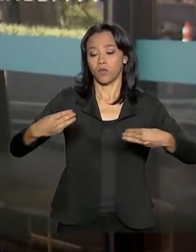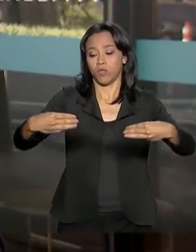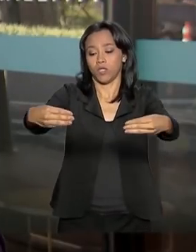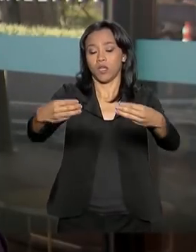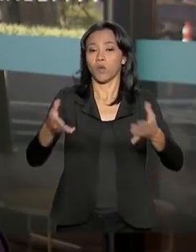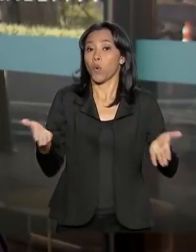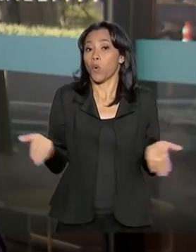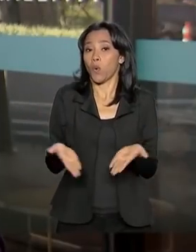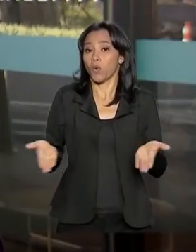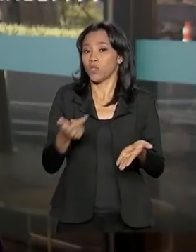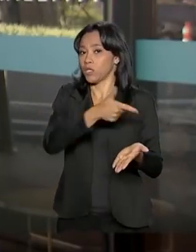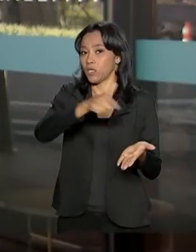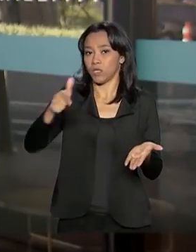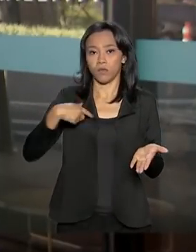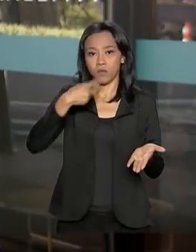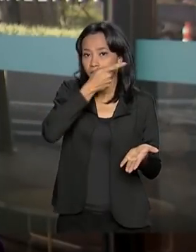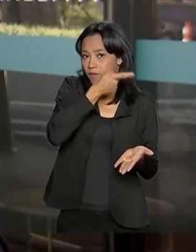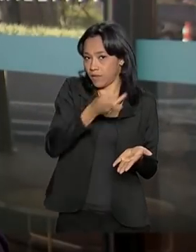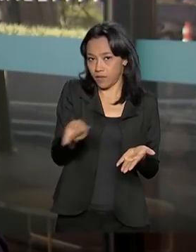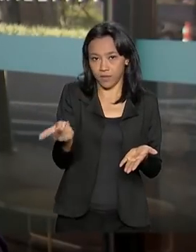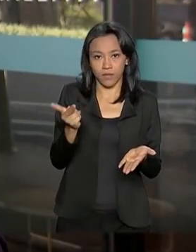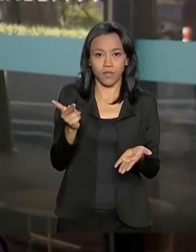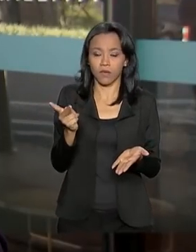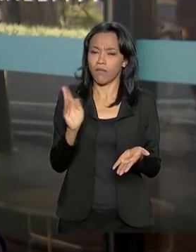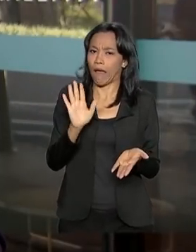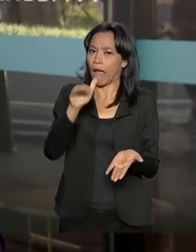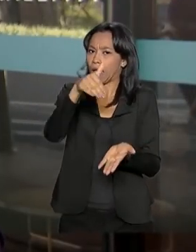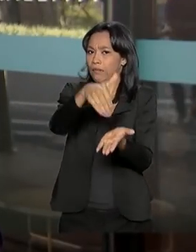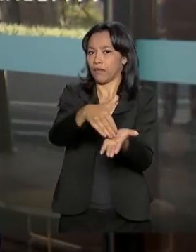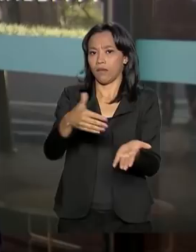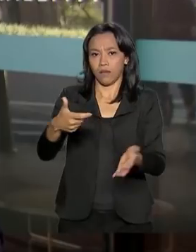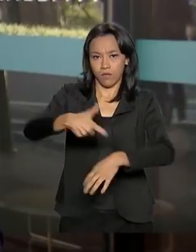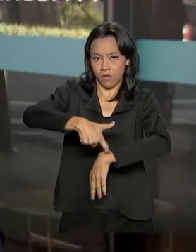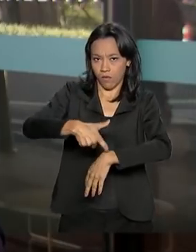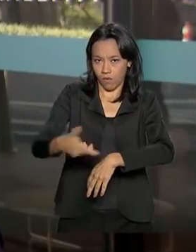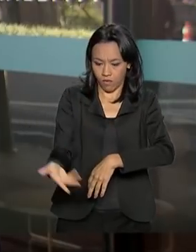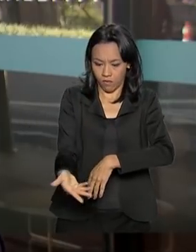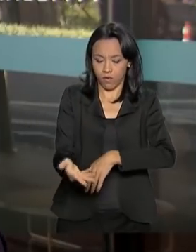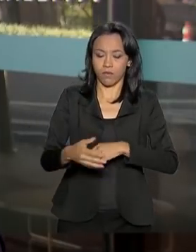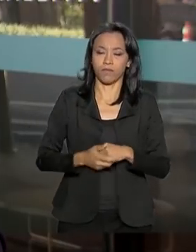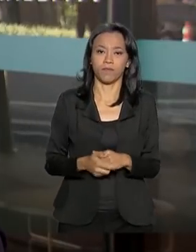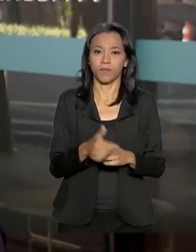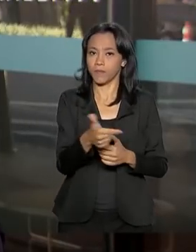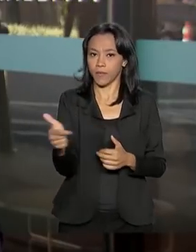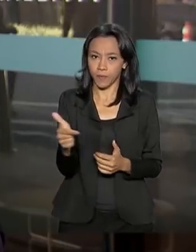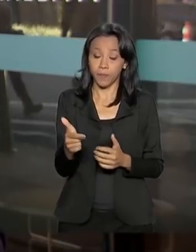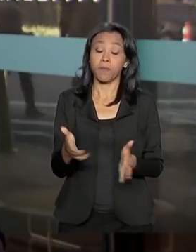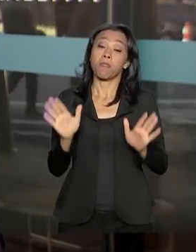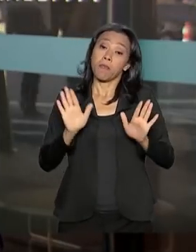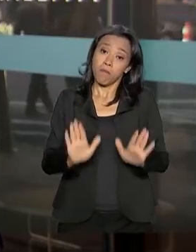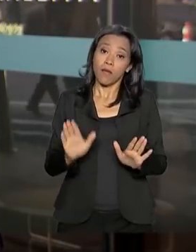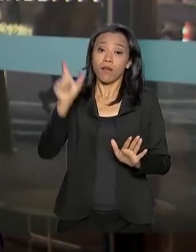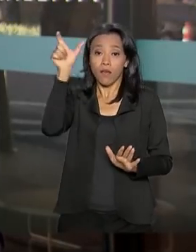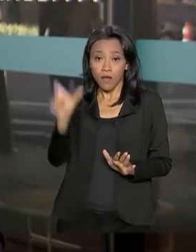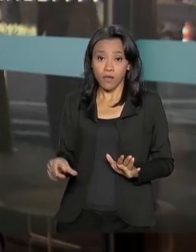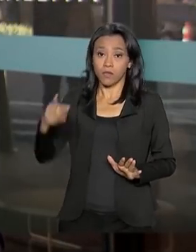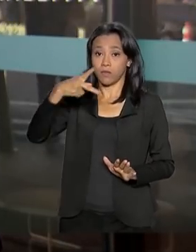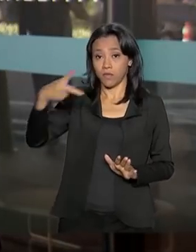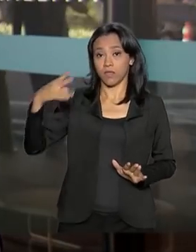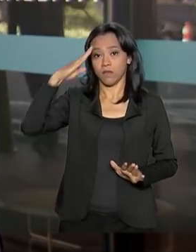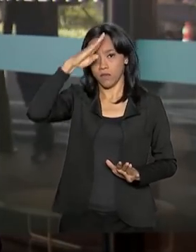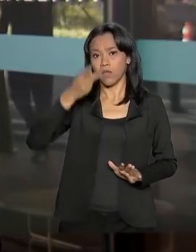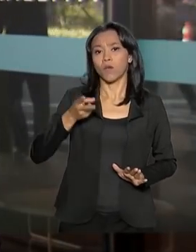não há visitas previstas pelo menos até o presente momento mas o presidente continua a